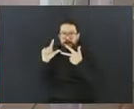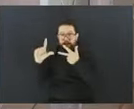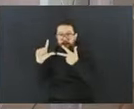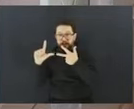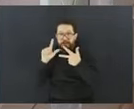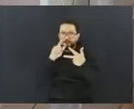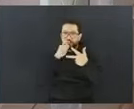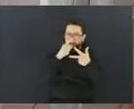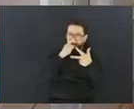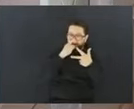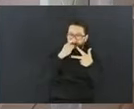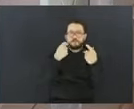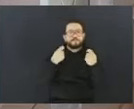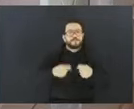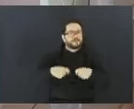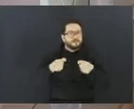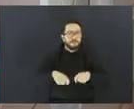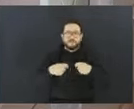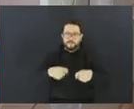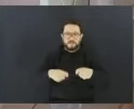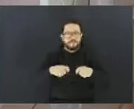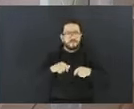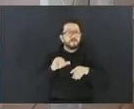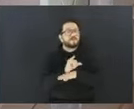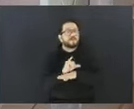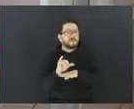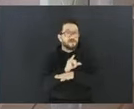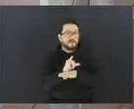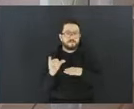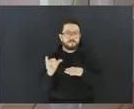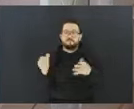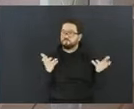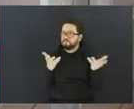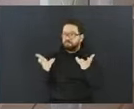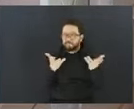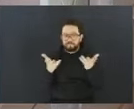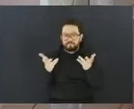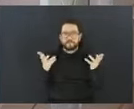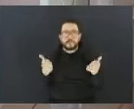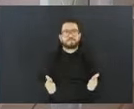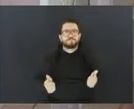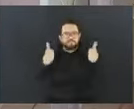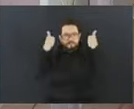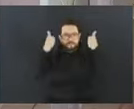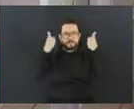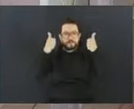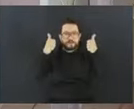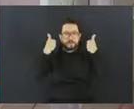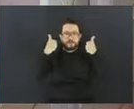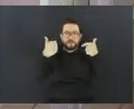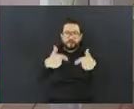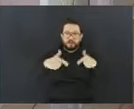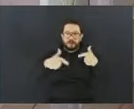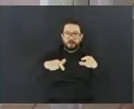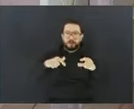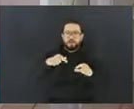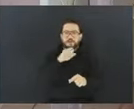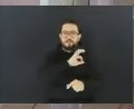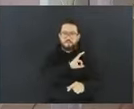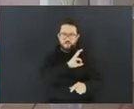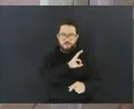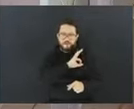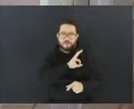buscar alternativas que tornem, que deem ferramentas mais efetivas para a Polícia Militar, para a Guarda Municipal, lidar com o problema